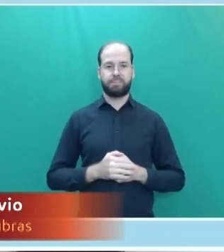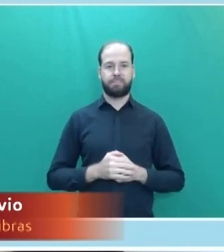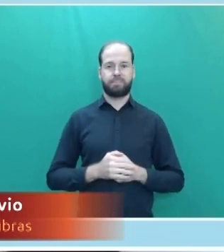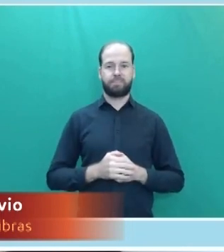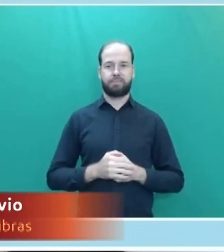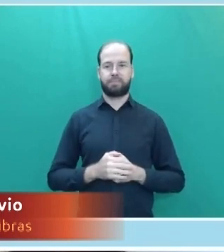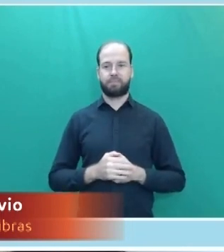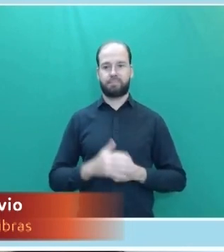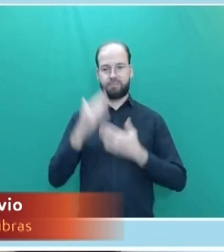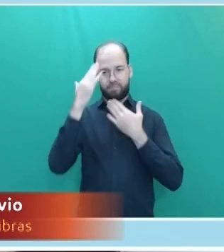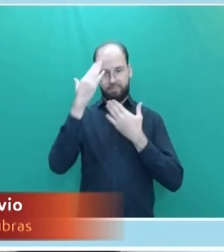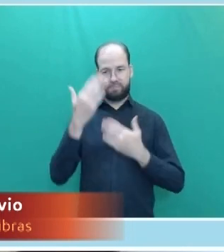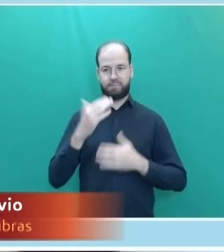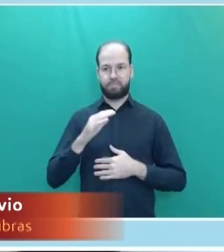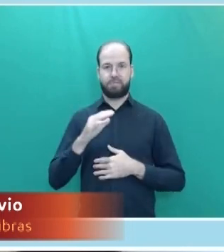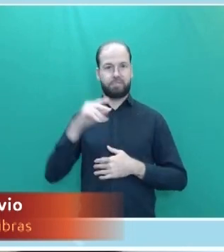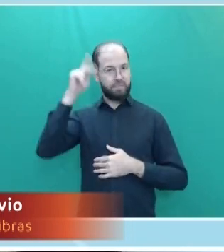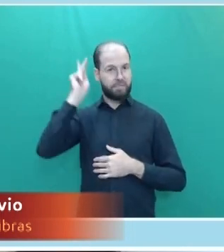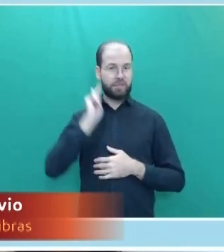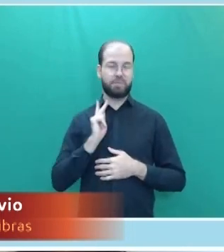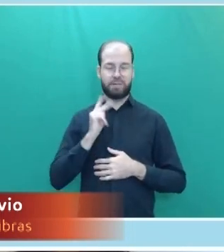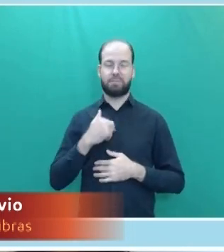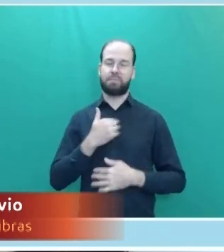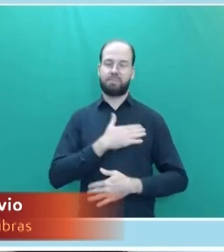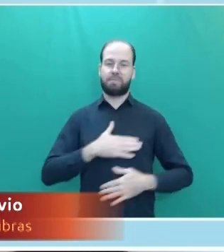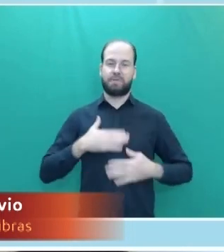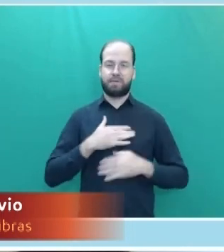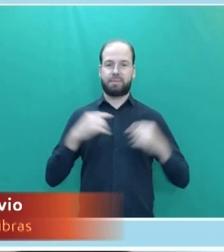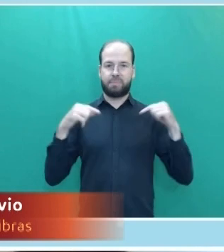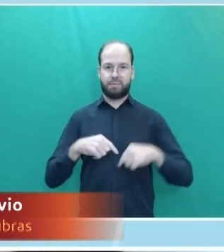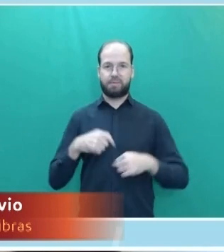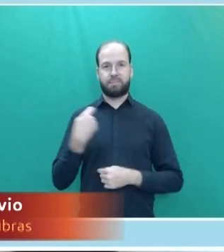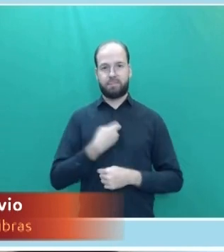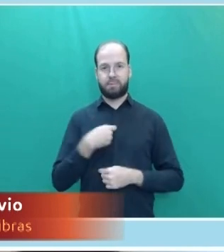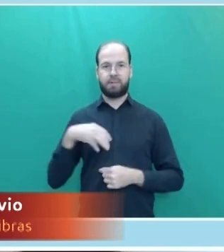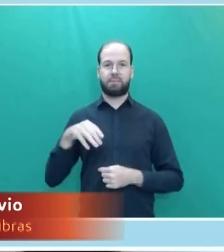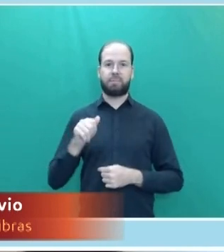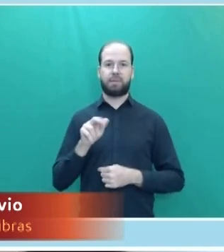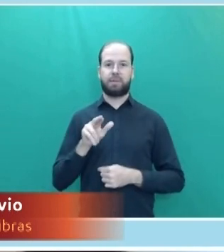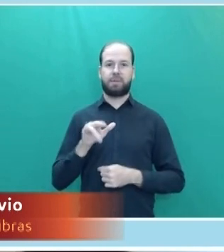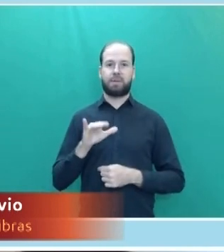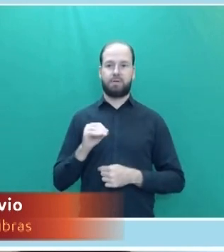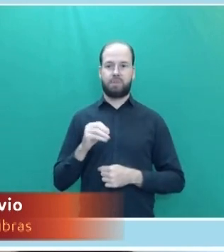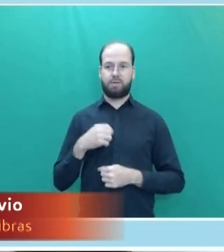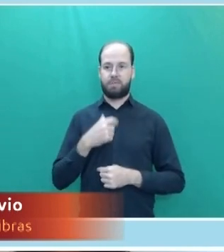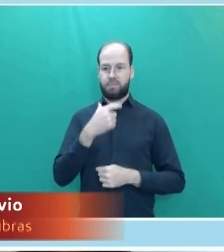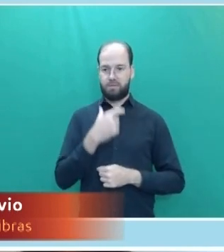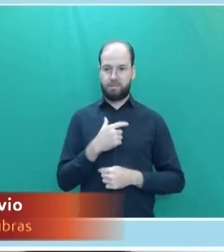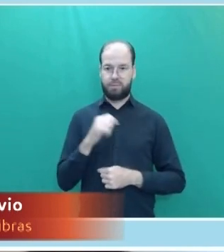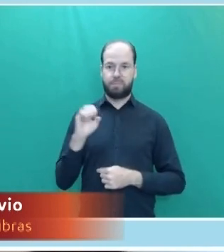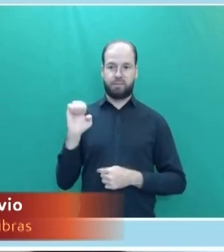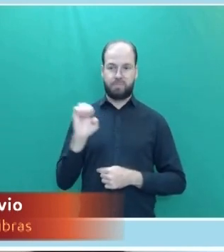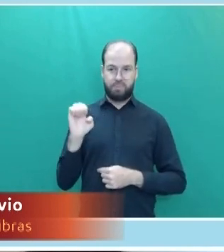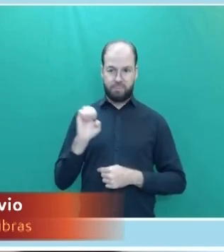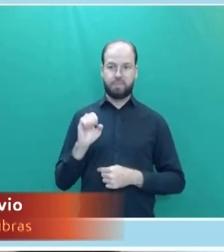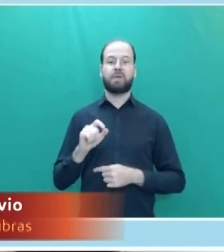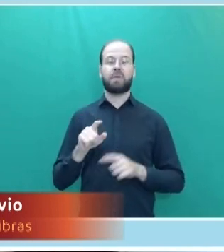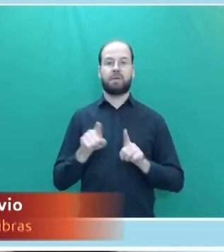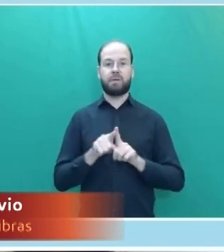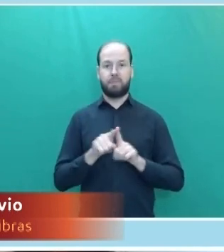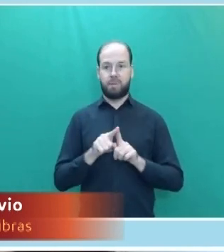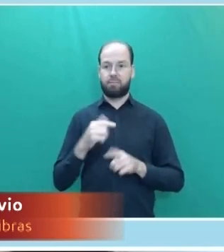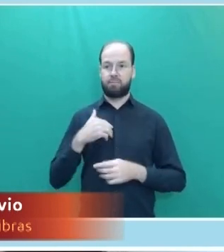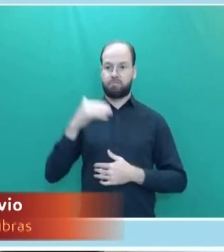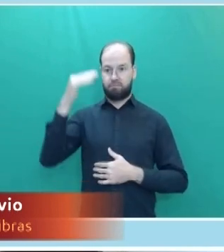Obrigado, Camila. É um prazer estar aqui com vocês. Eu sou o Mário, sou um homem gay, cis, tenho estatura